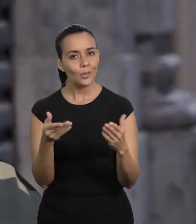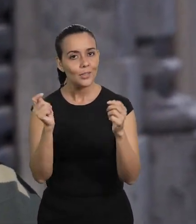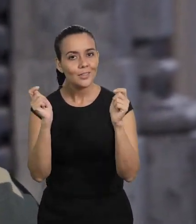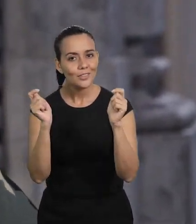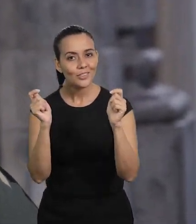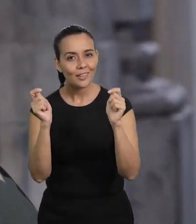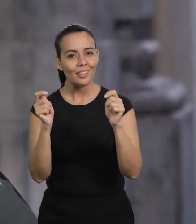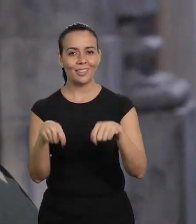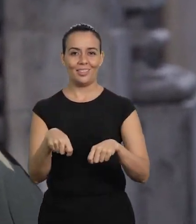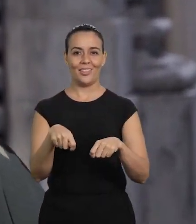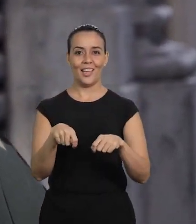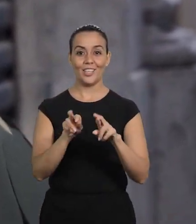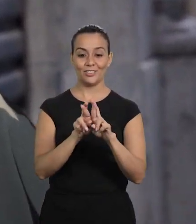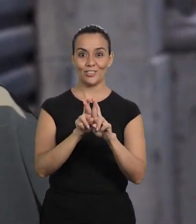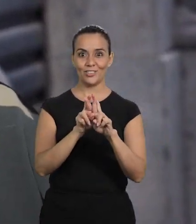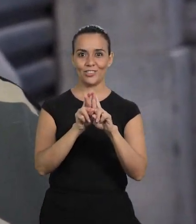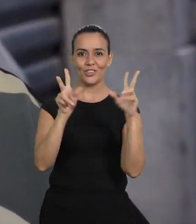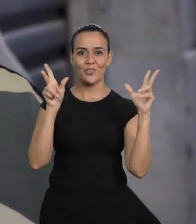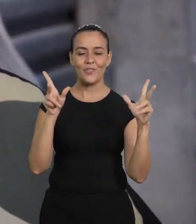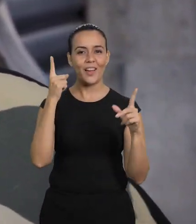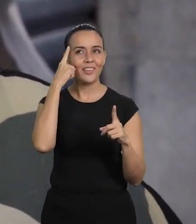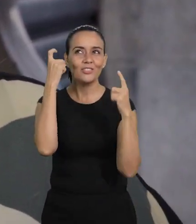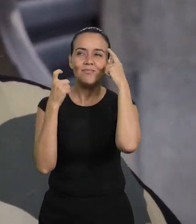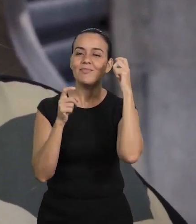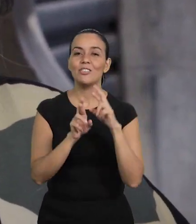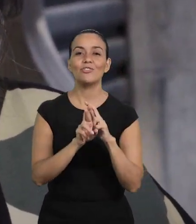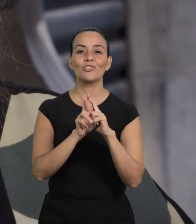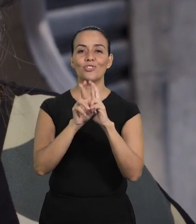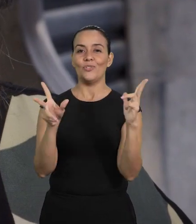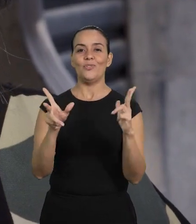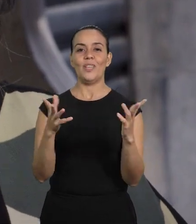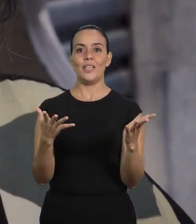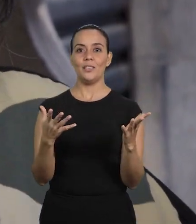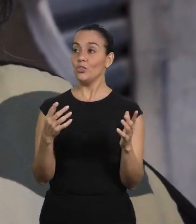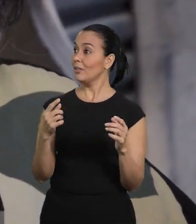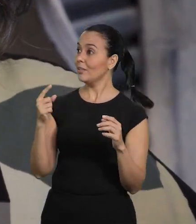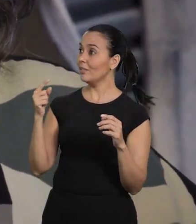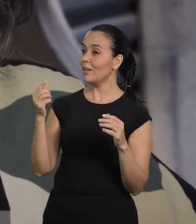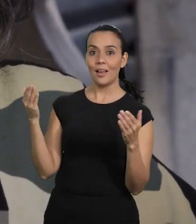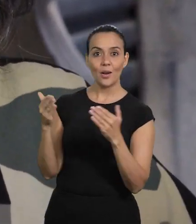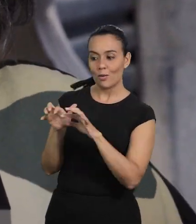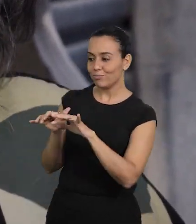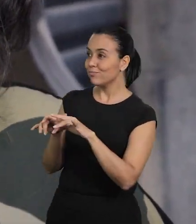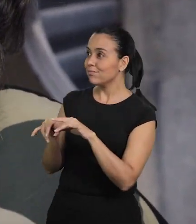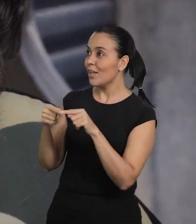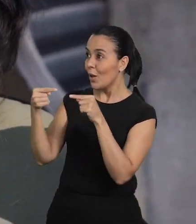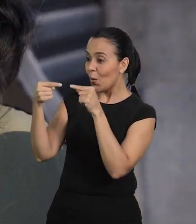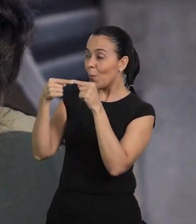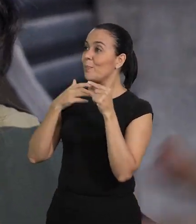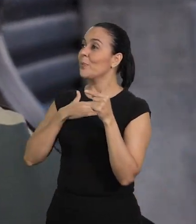uma explosão de possibilidades, né, surgindo, aparecendo, e essas pessoas ganhando espaço, essas